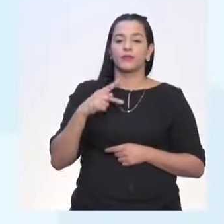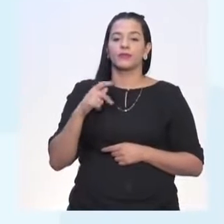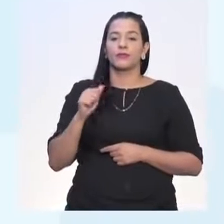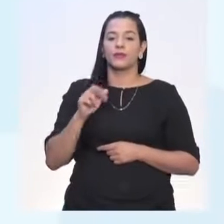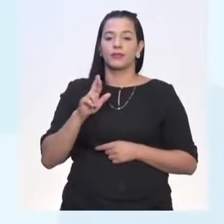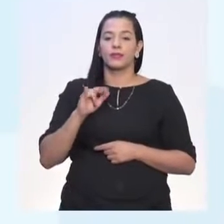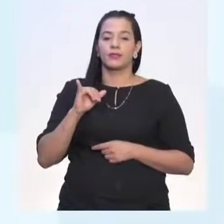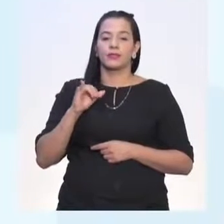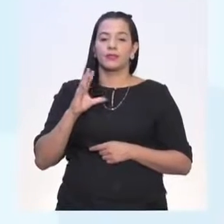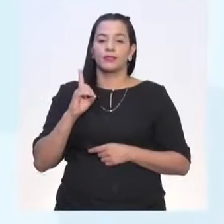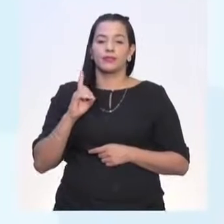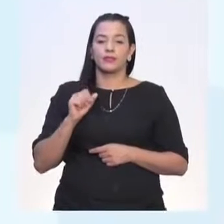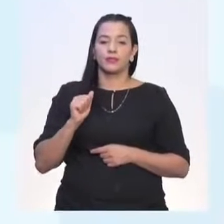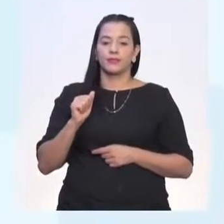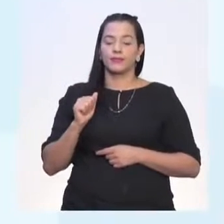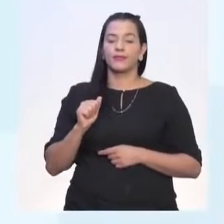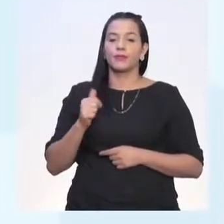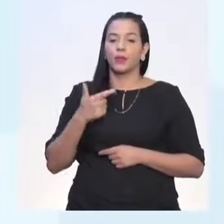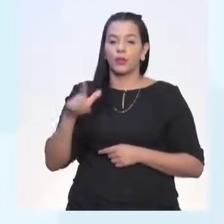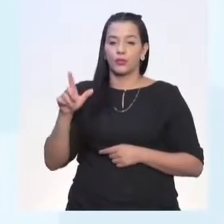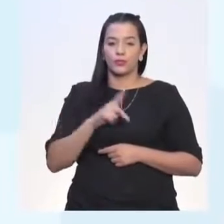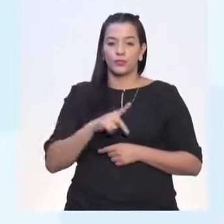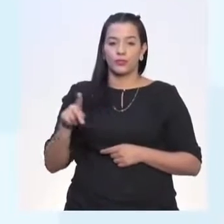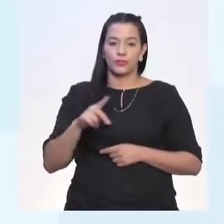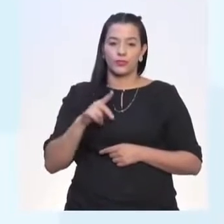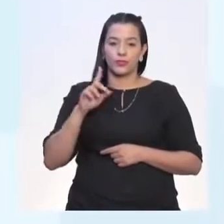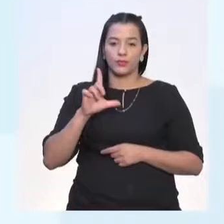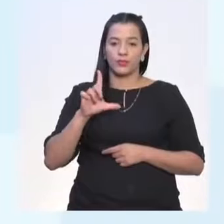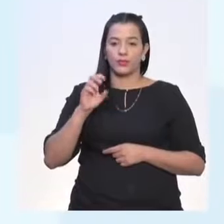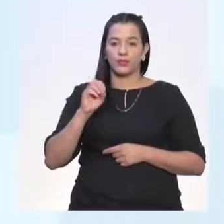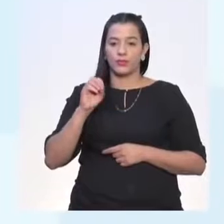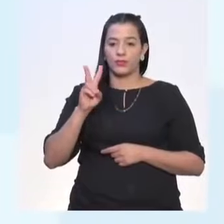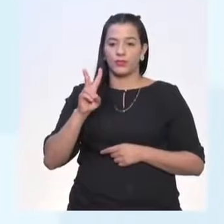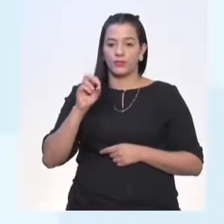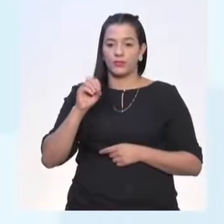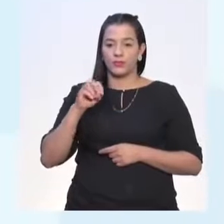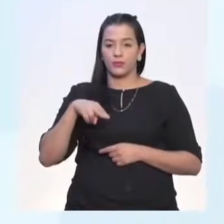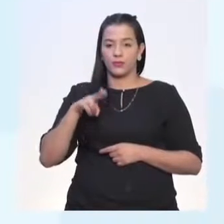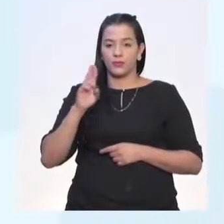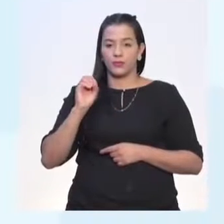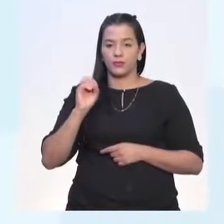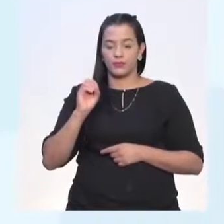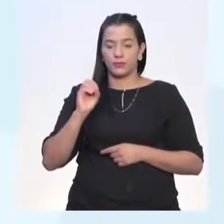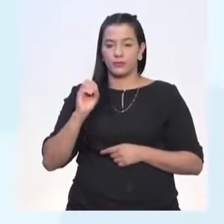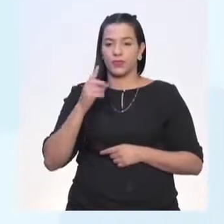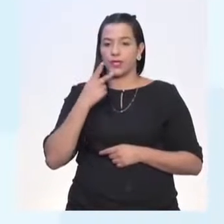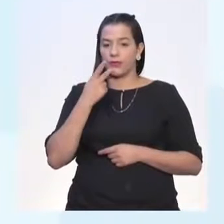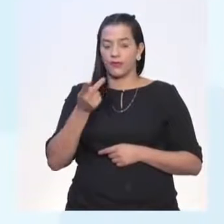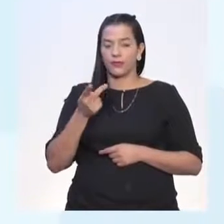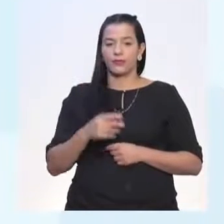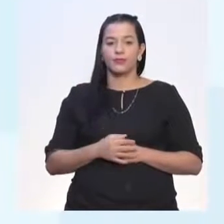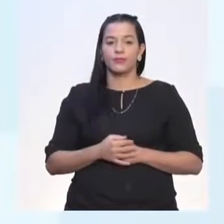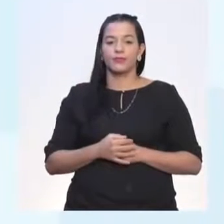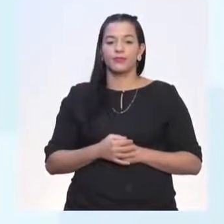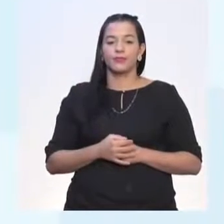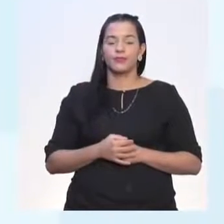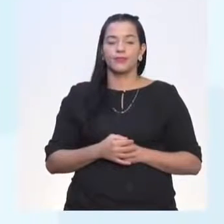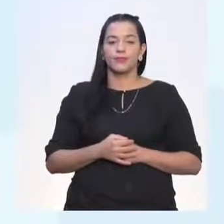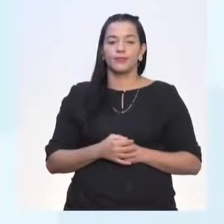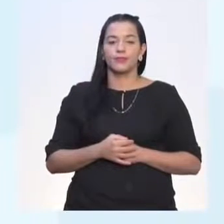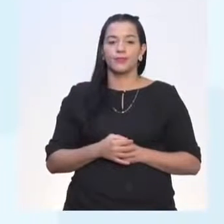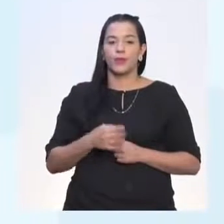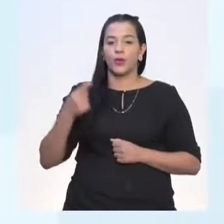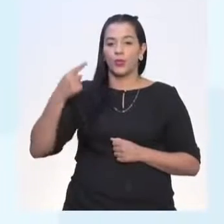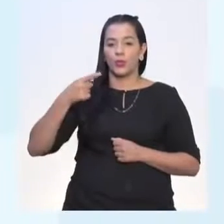Professora Aparecida acertou. O Leonardo, Tá. ele é da professora Patrícia, ele falou assim,